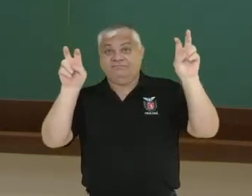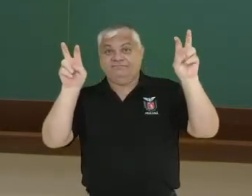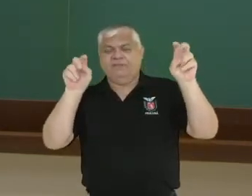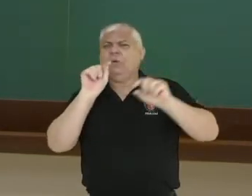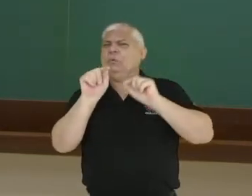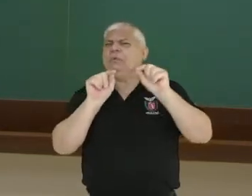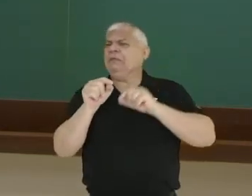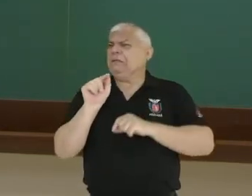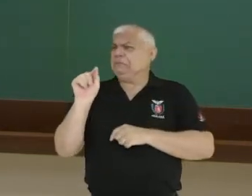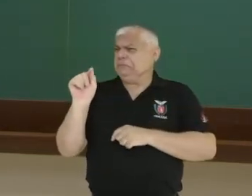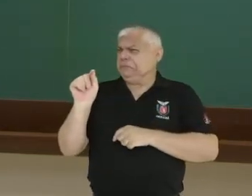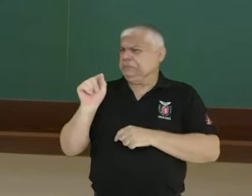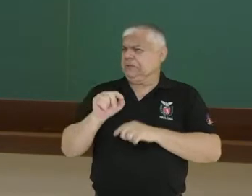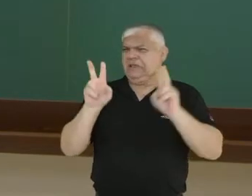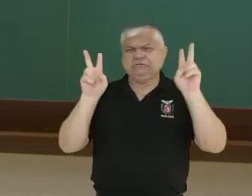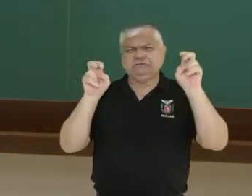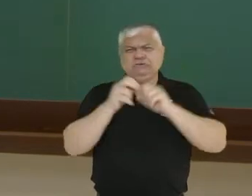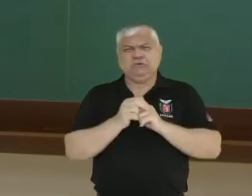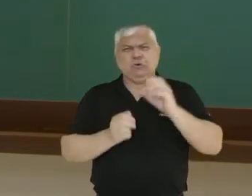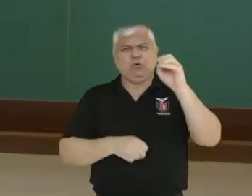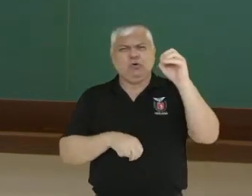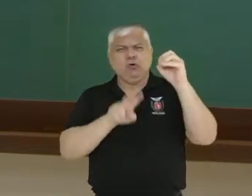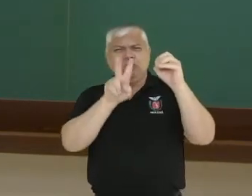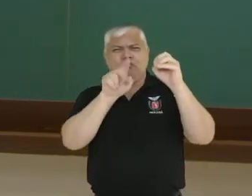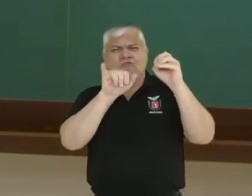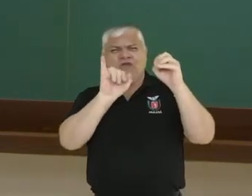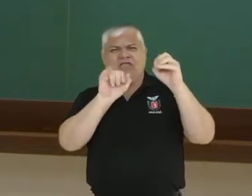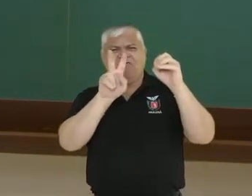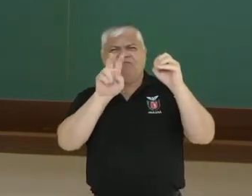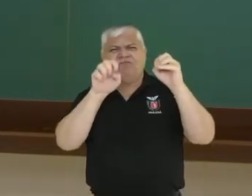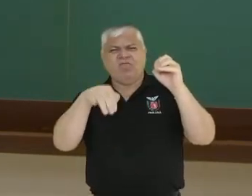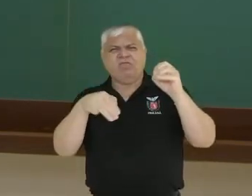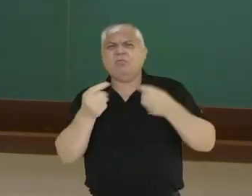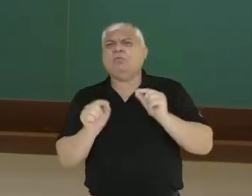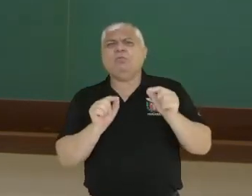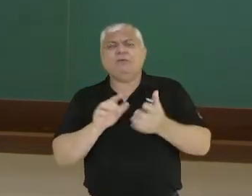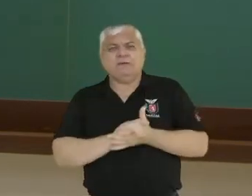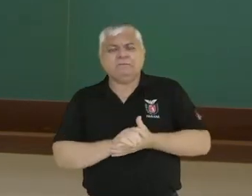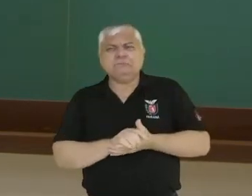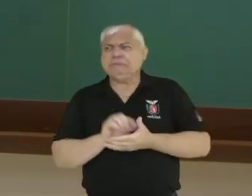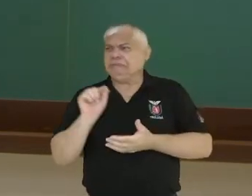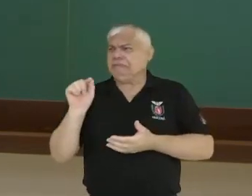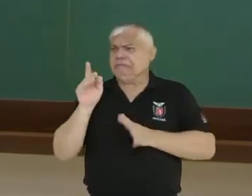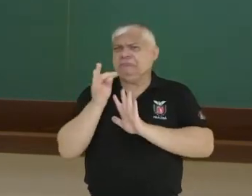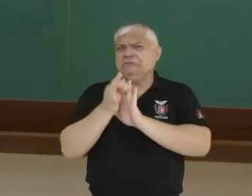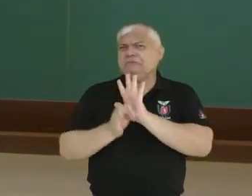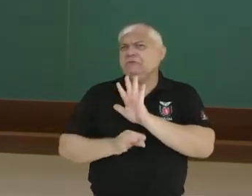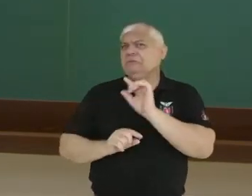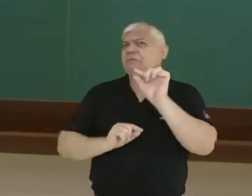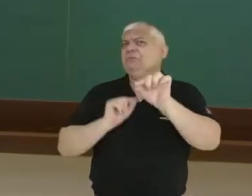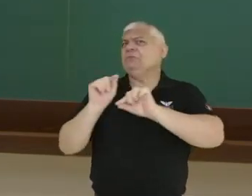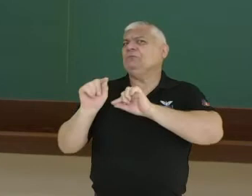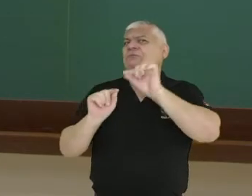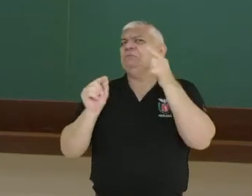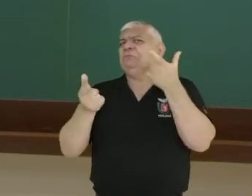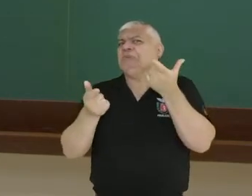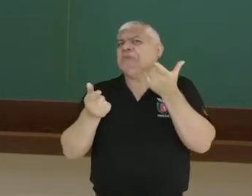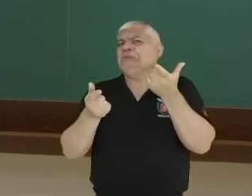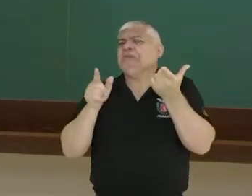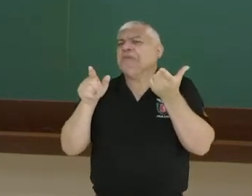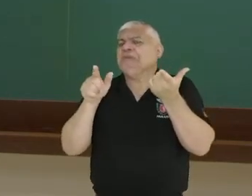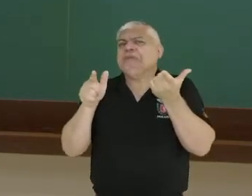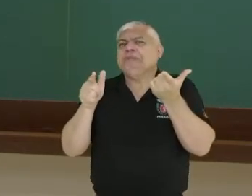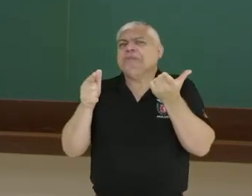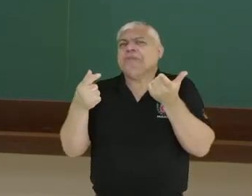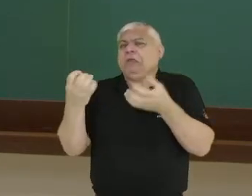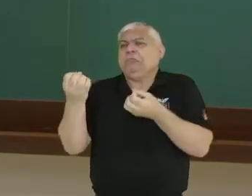que ele trata, né? Esse texto. Você imagina o que possa ser? Qual será o assunto, o que